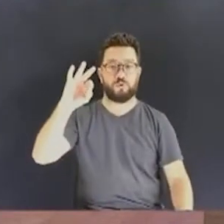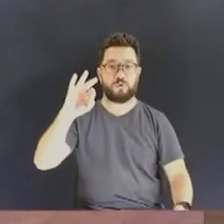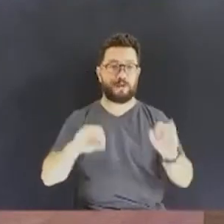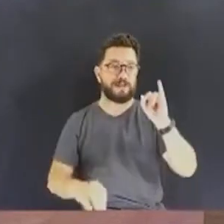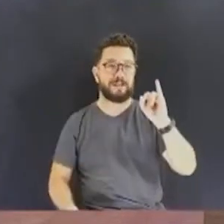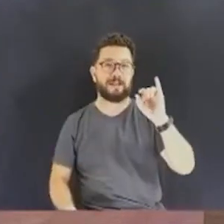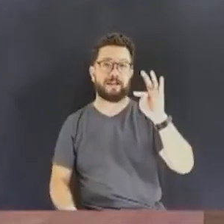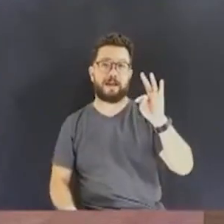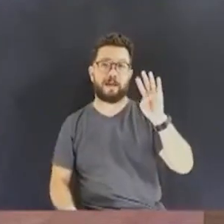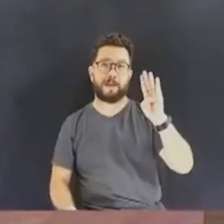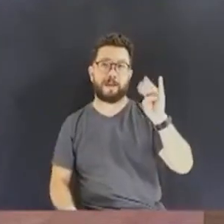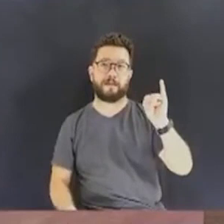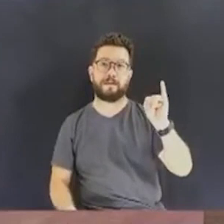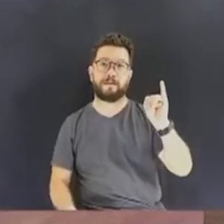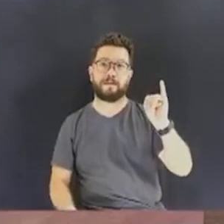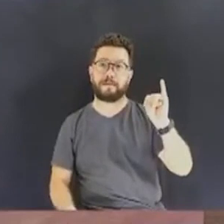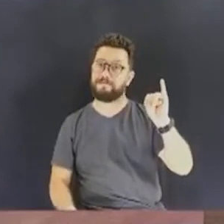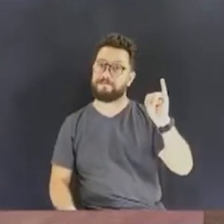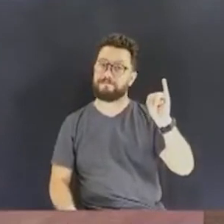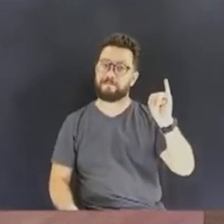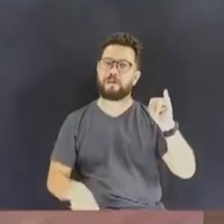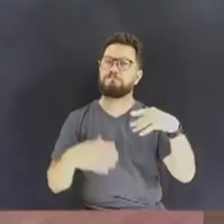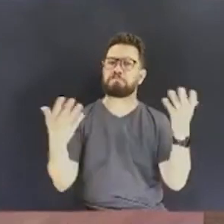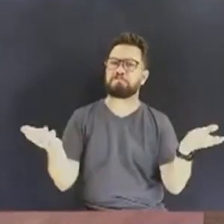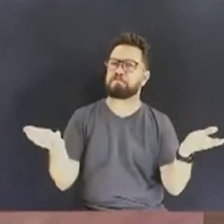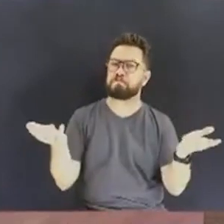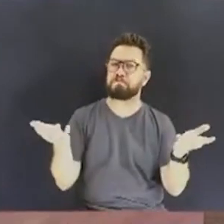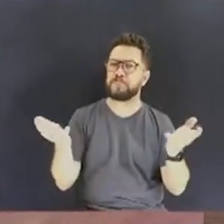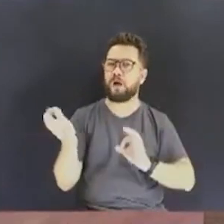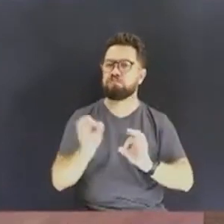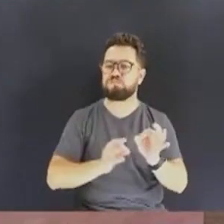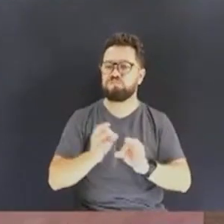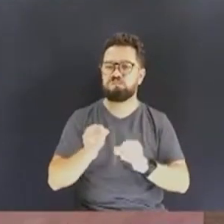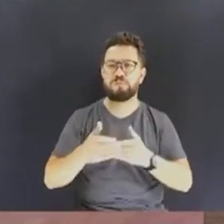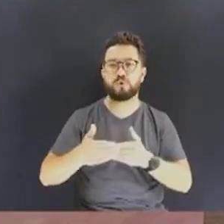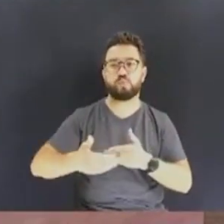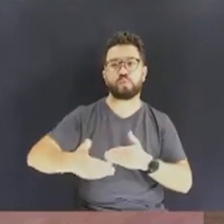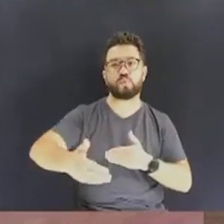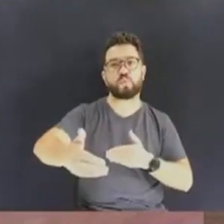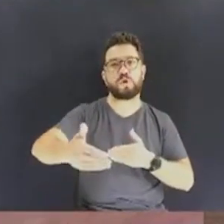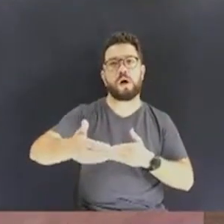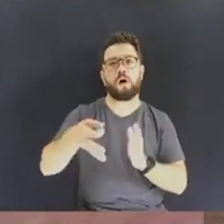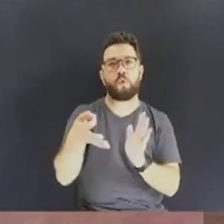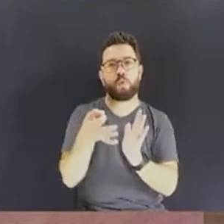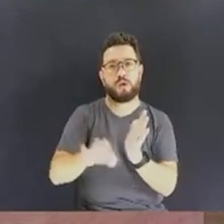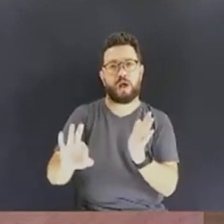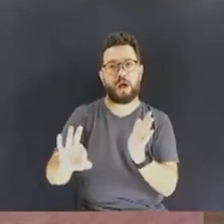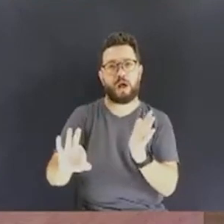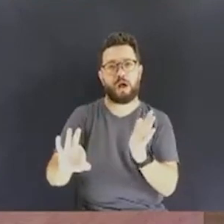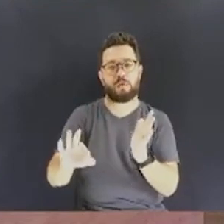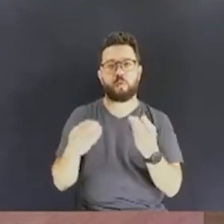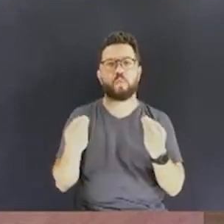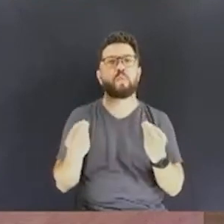um significativo aumento em relação aos contratos que nós chamamos de gaveta, houve essa redução, há uma